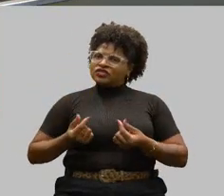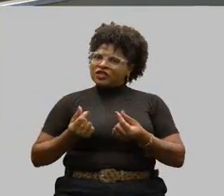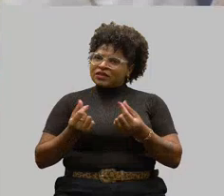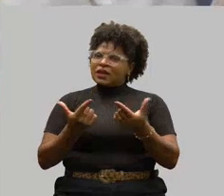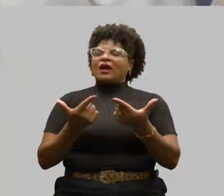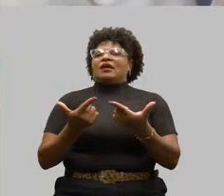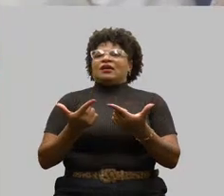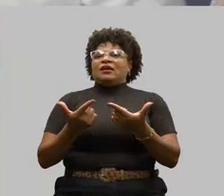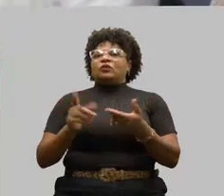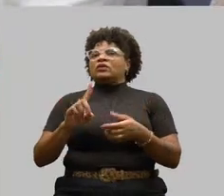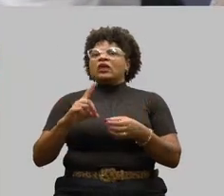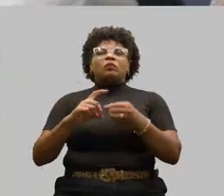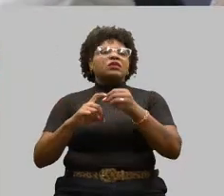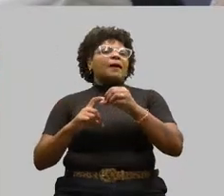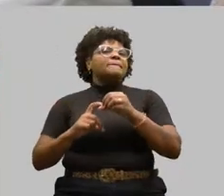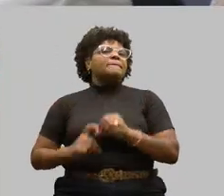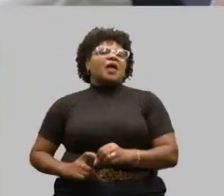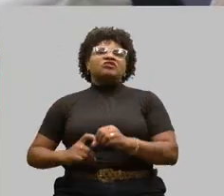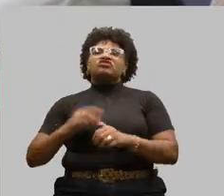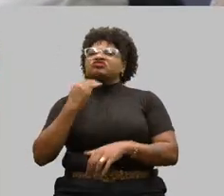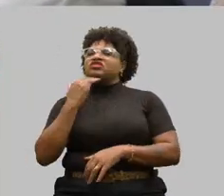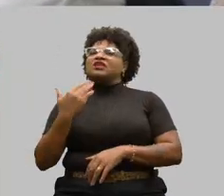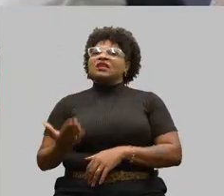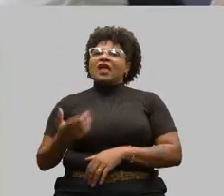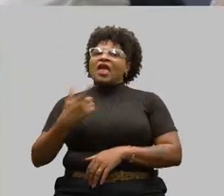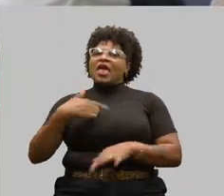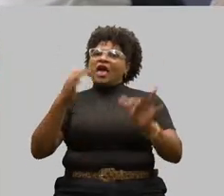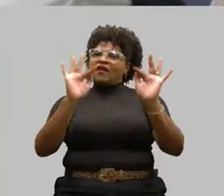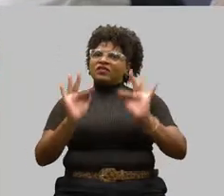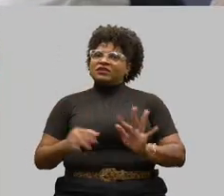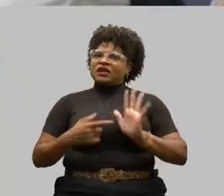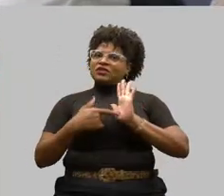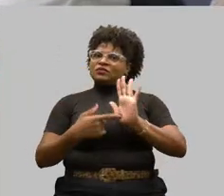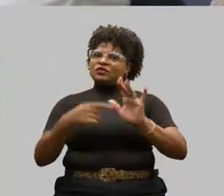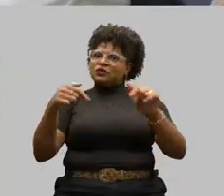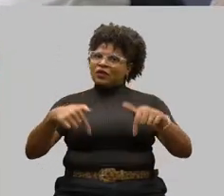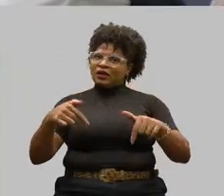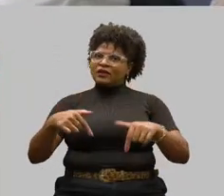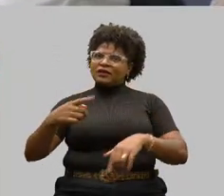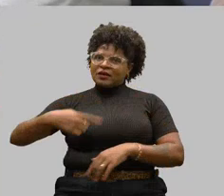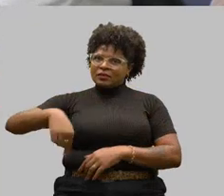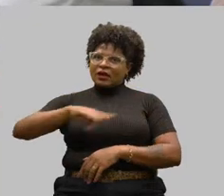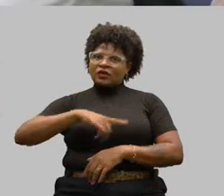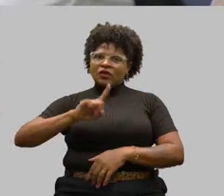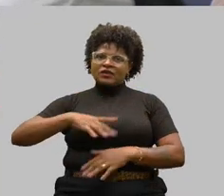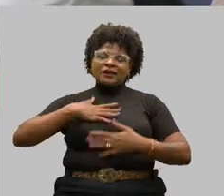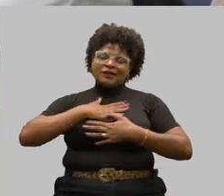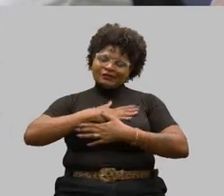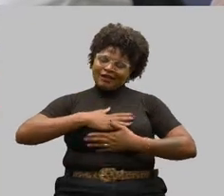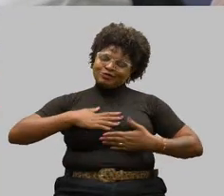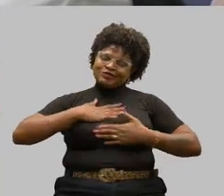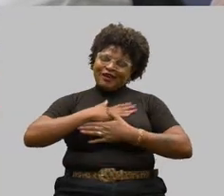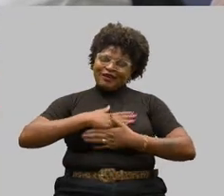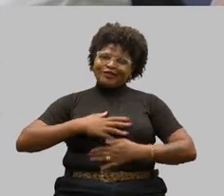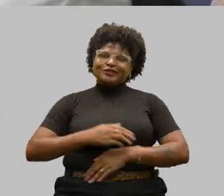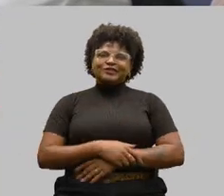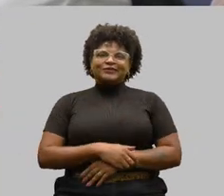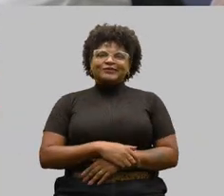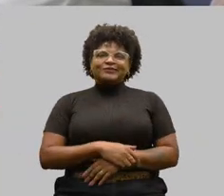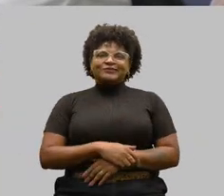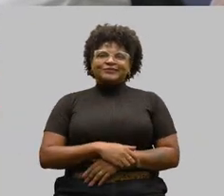financeiramente das pessoas a felicidade que ele expressou para nós isso é gratificante eu quero então